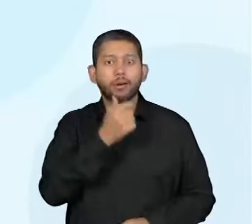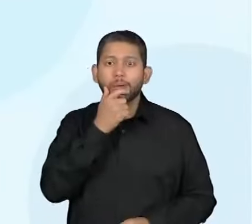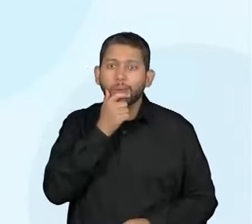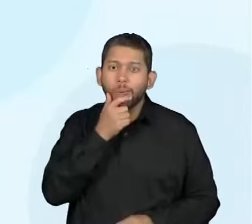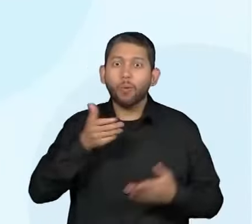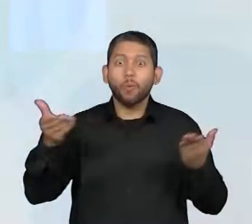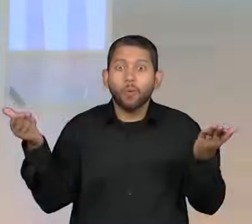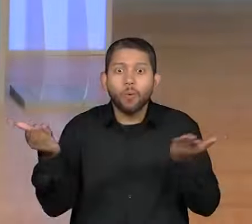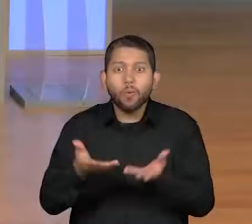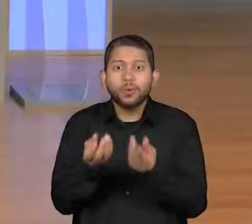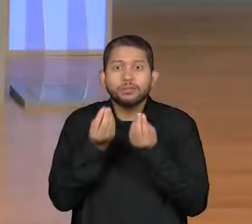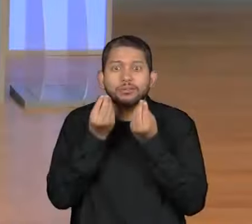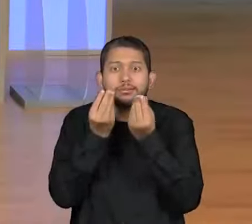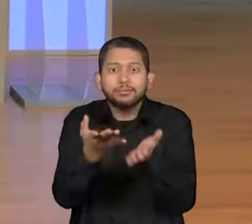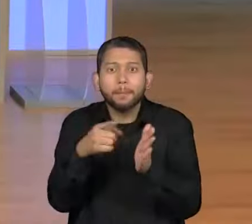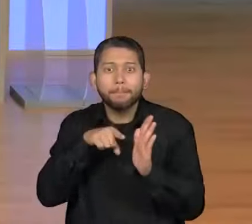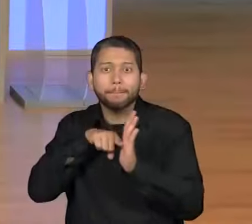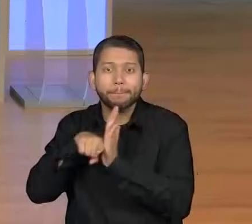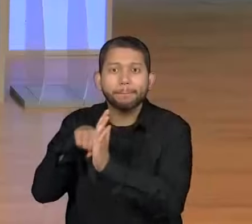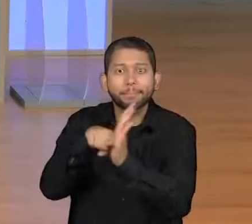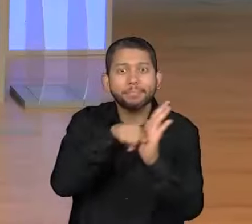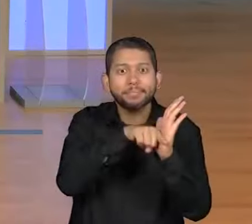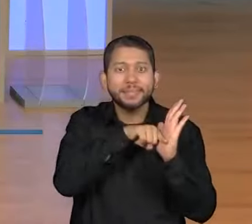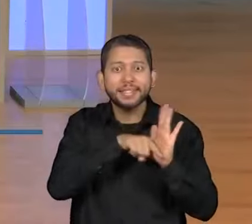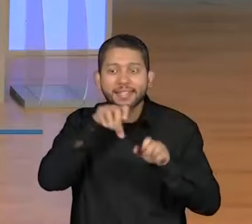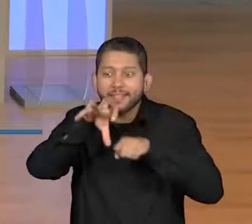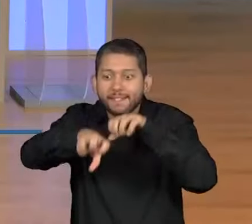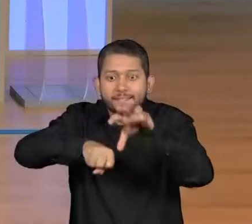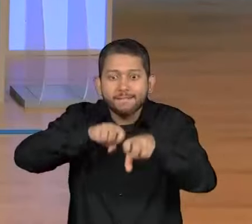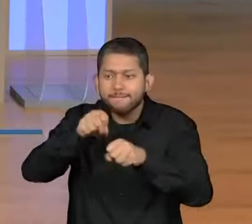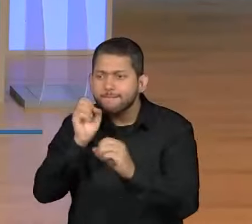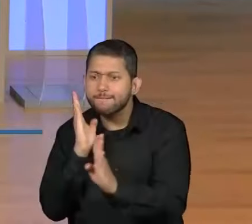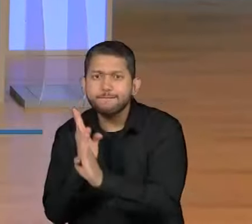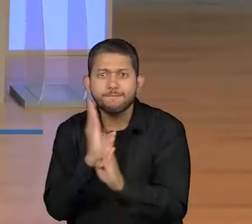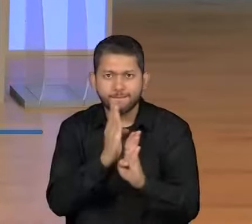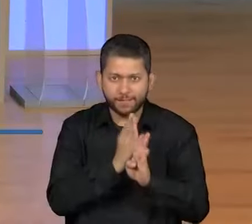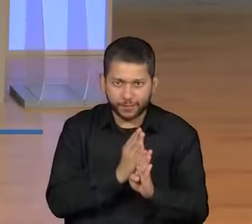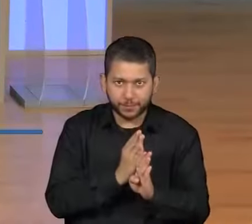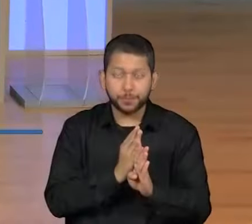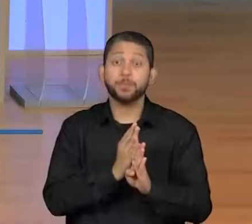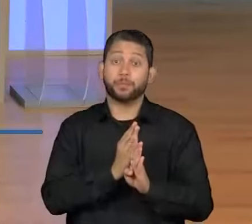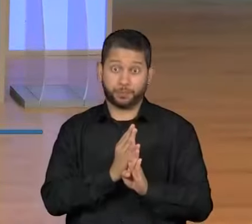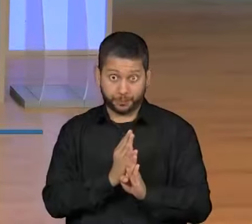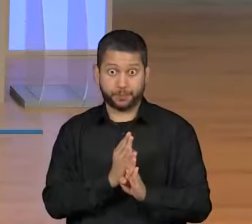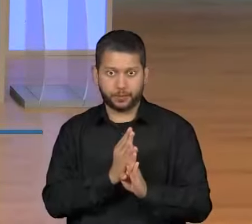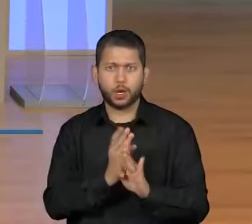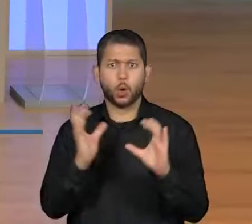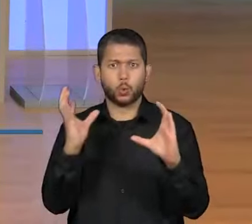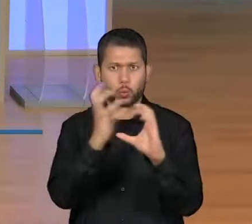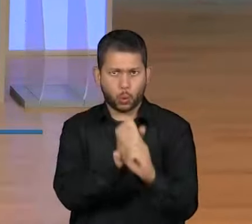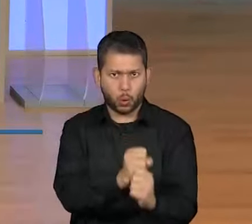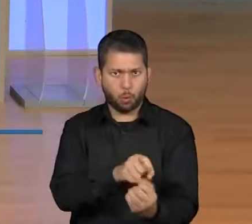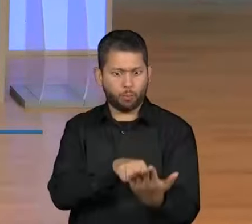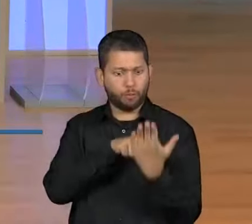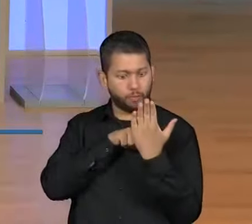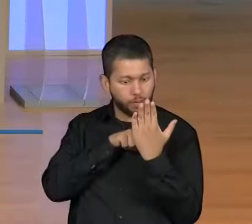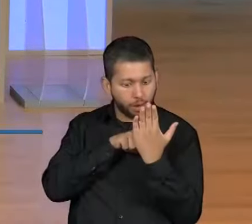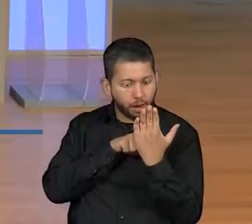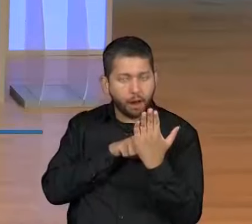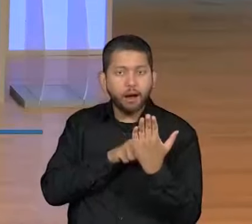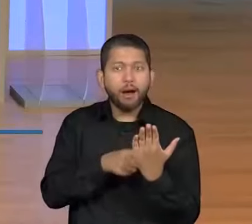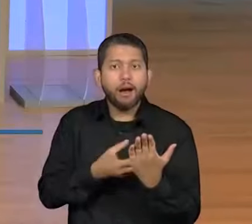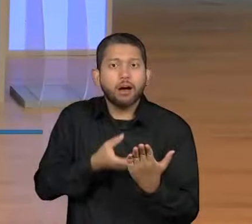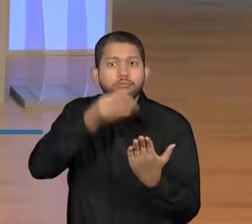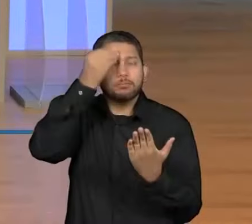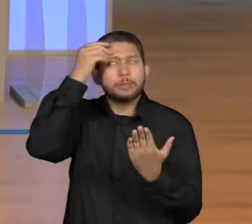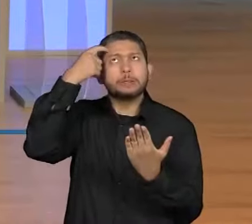com a pesquisa de informações e posteriormente, com o resultado dessa pesquisa, nós vamos